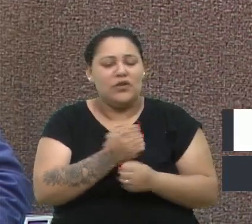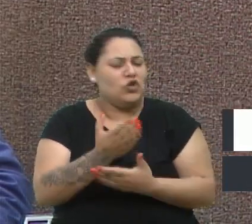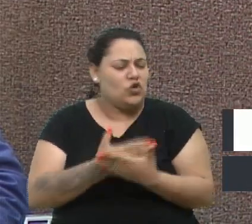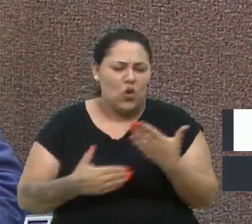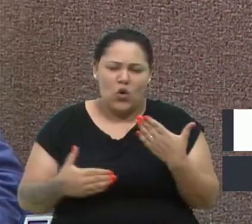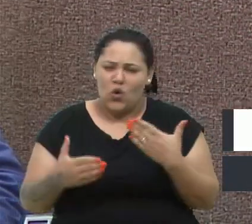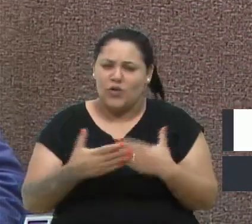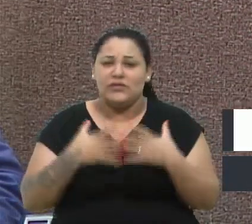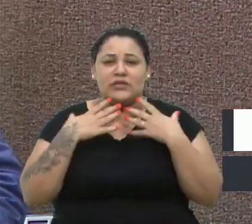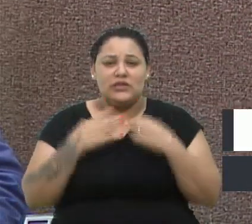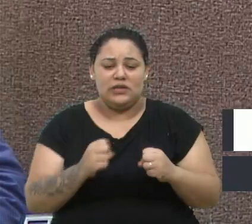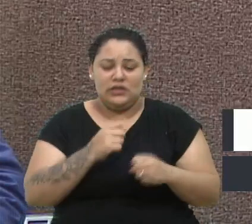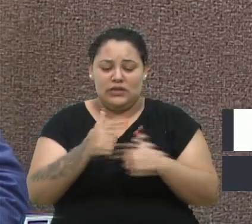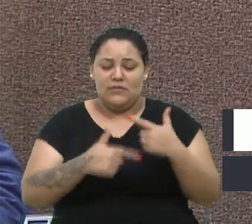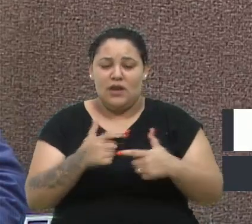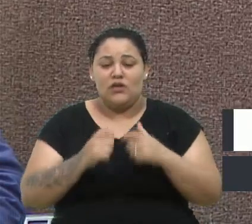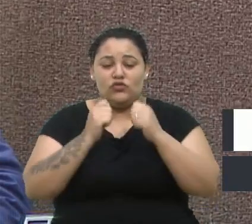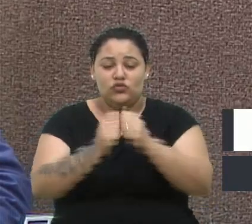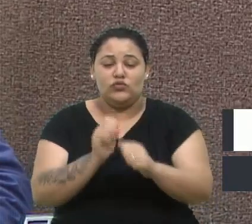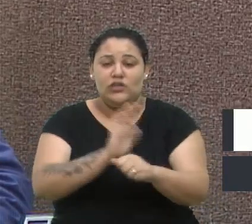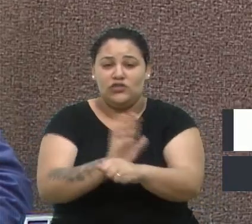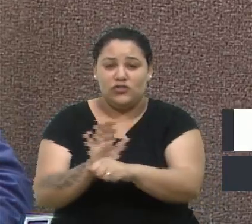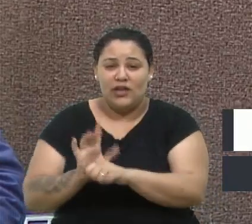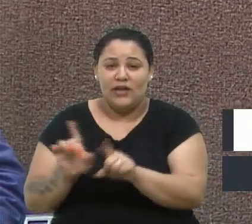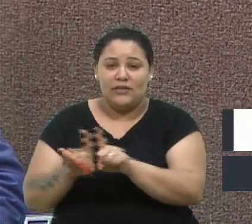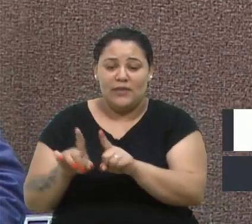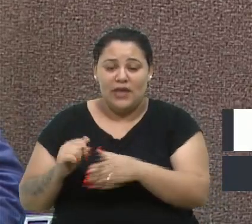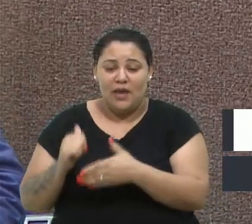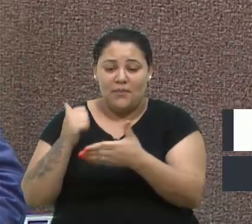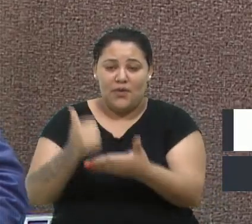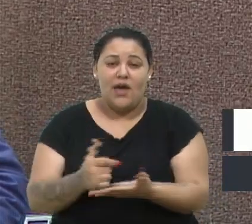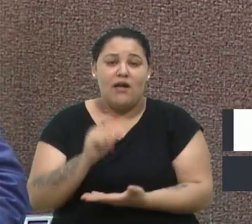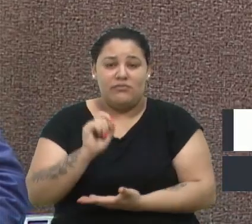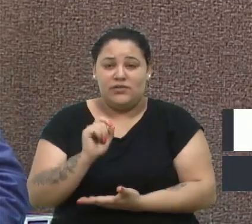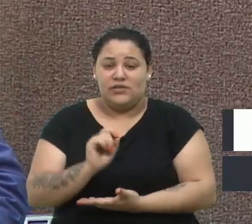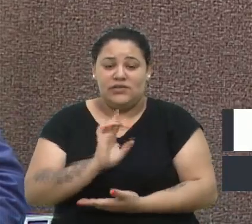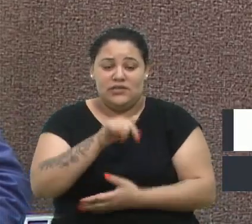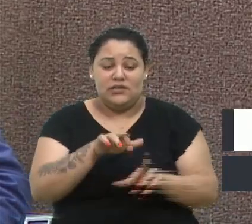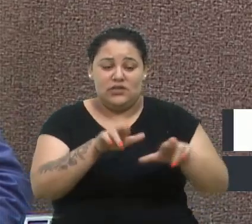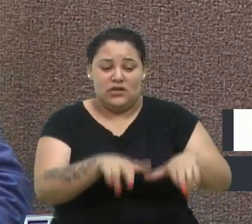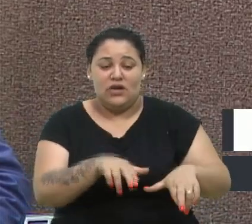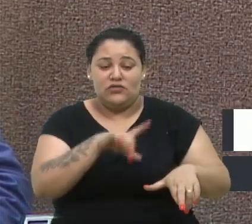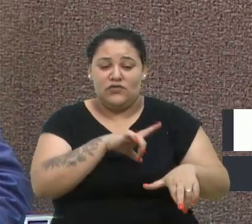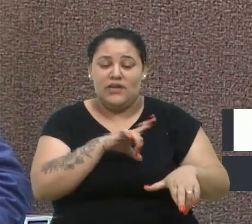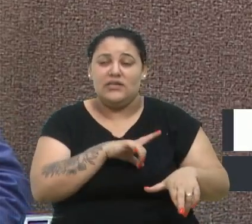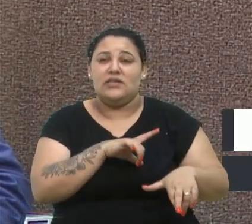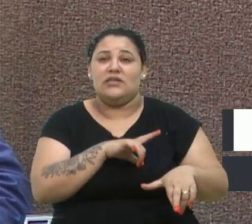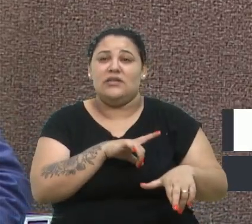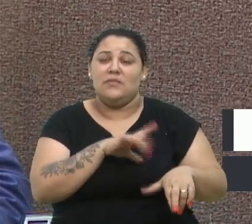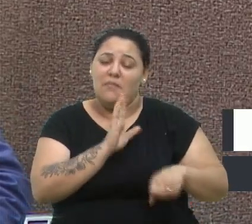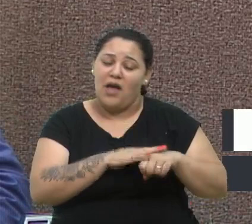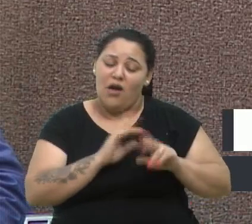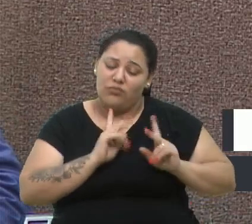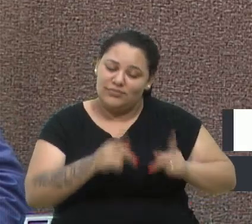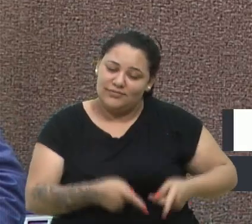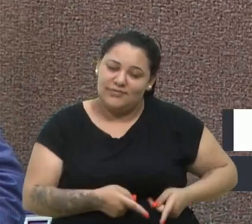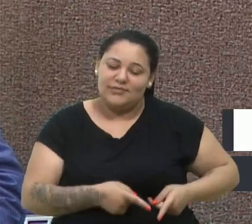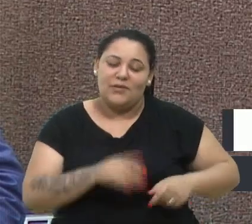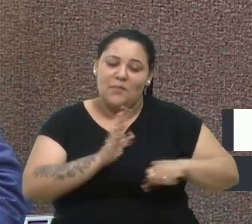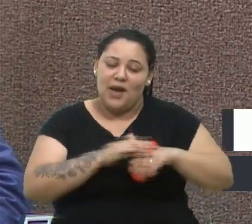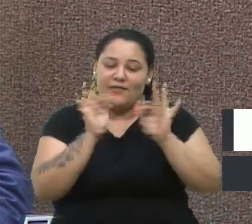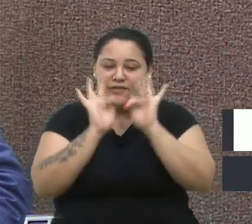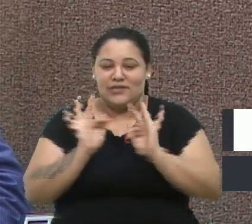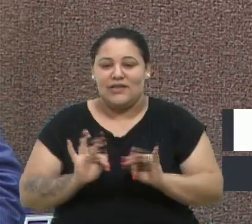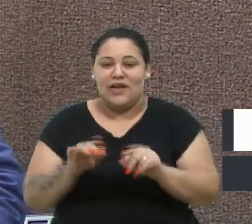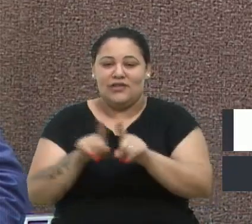secretarias ajudaram e também colaboraram para que naquele local houvesse um pouquinho mais de humanização, um pouco mais de alegria, um pouco